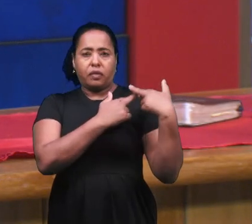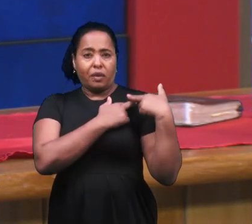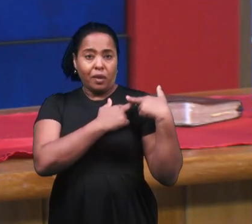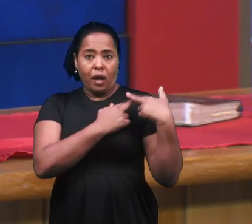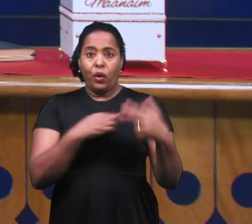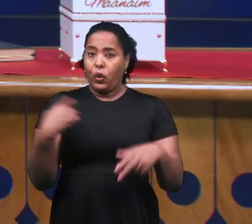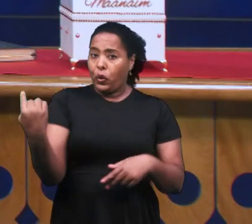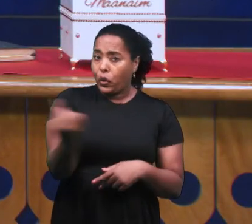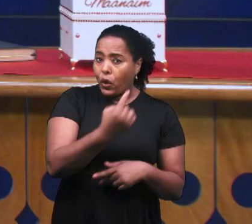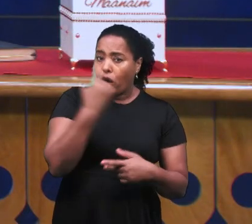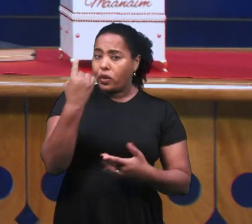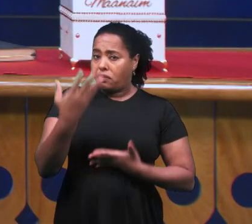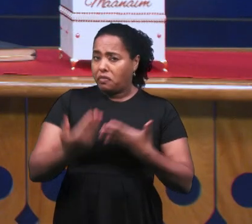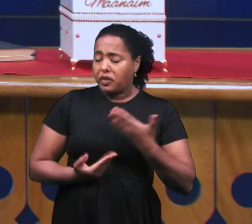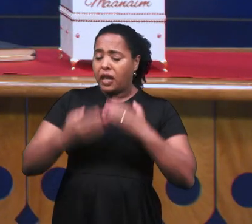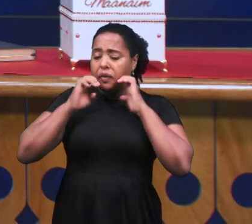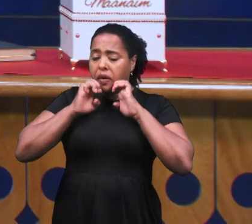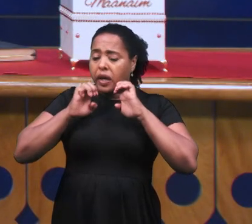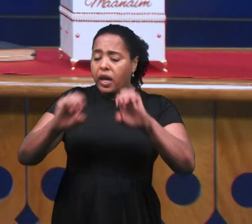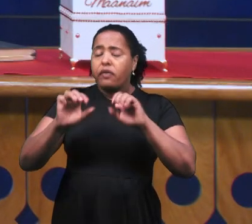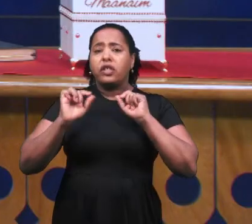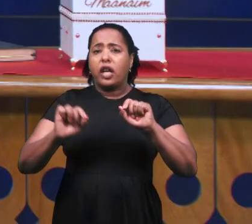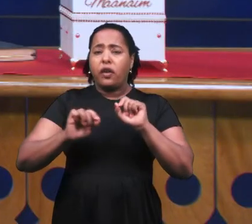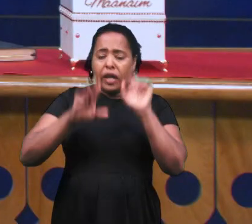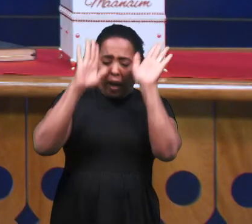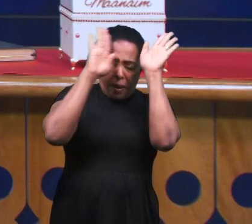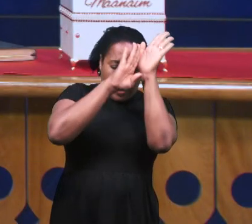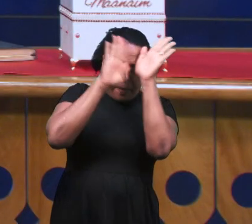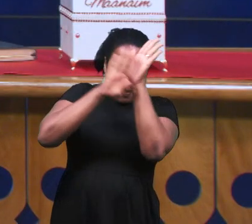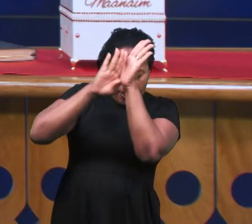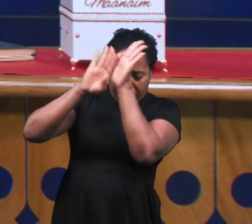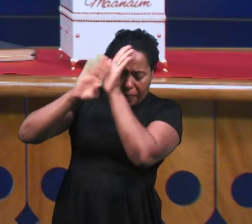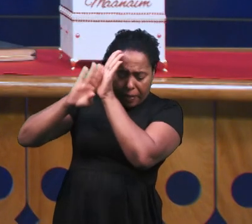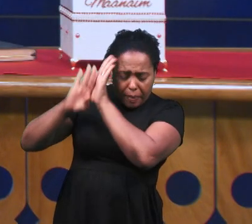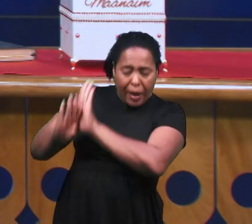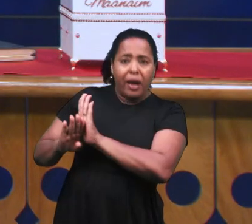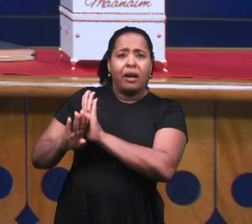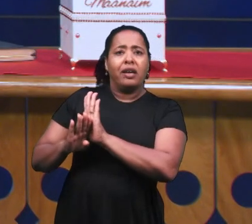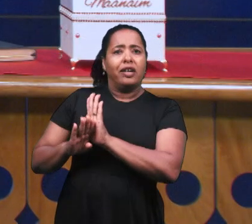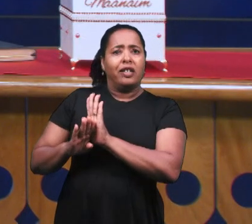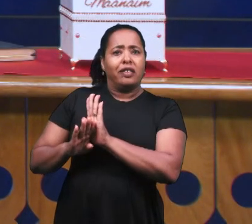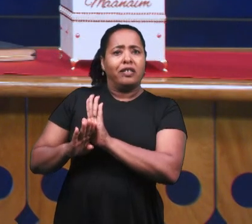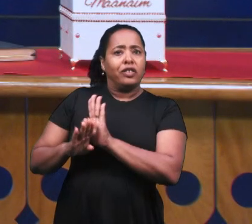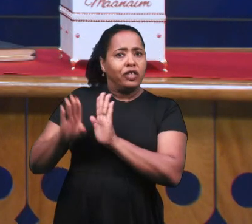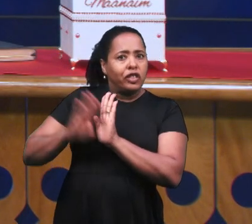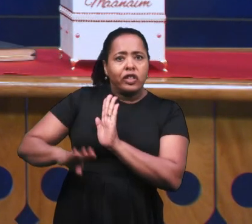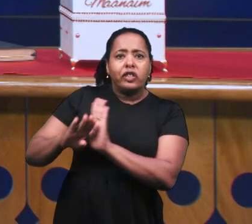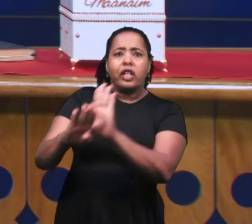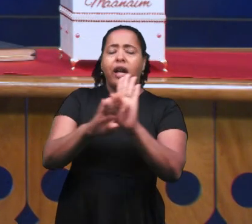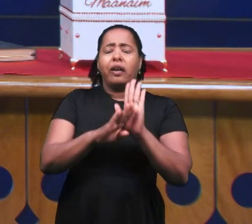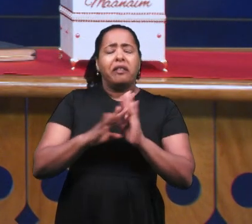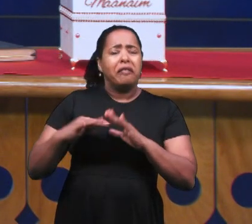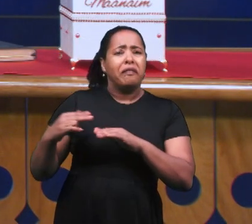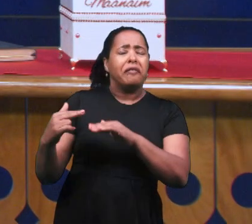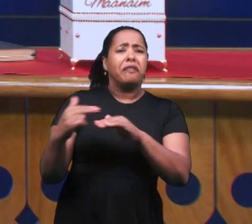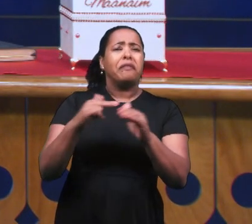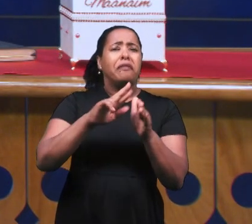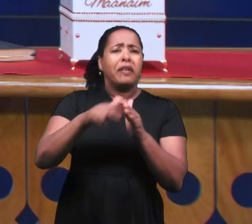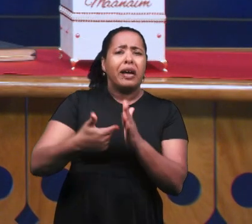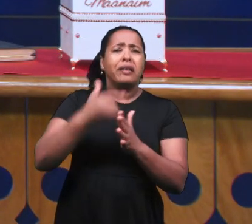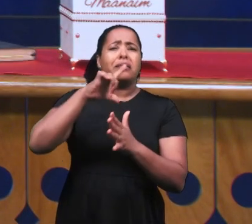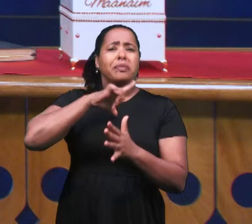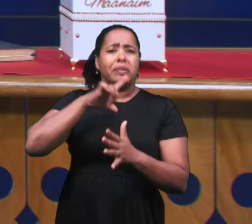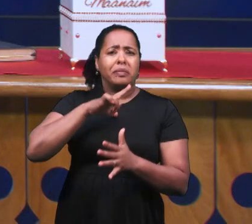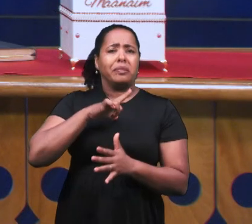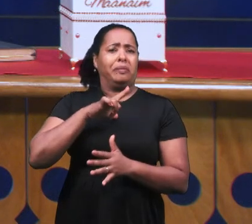evangelho, é essa, é tirar esse lixo, é tirar esse monturo que está sobre muitas pessoas, porque elas não entendem